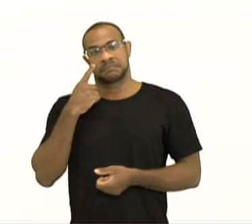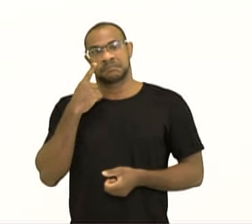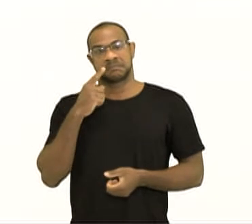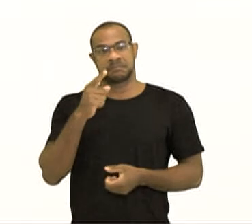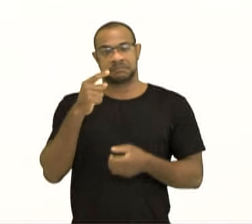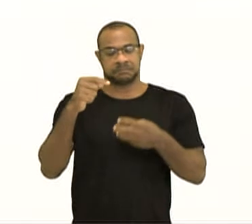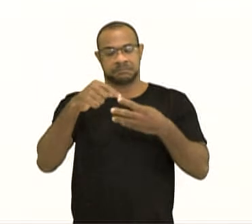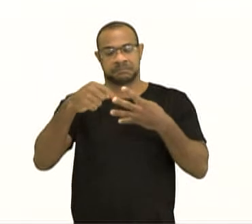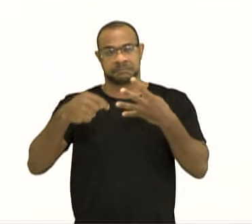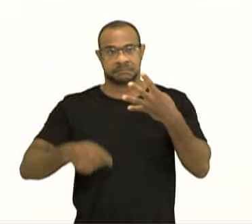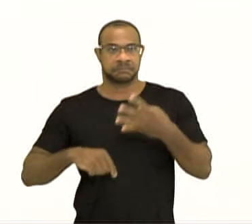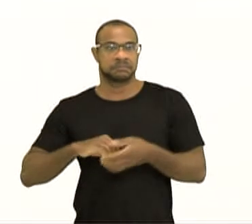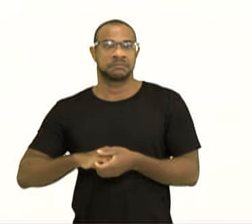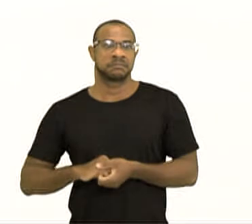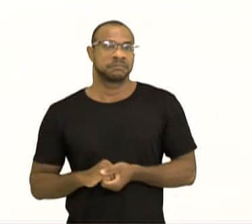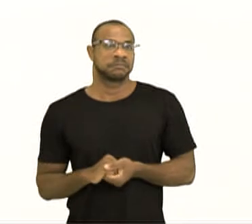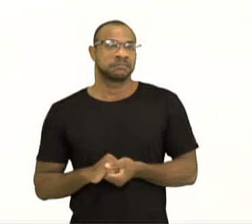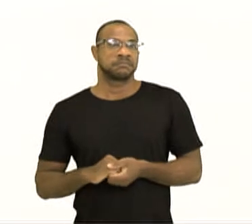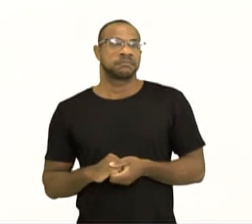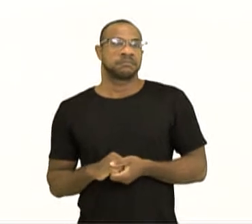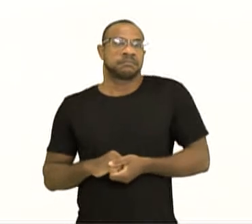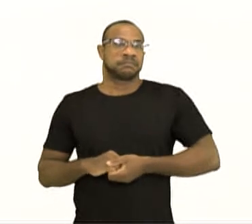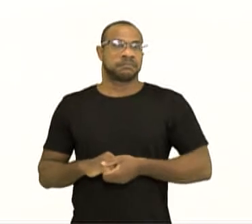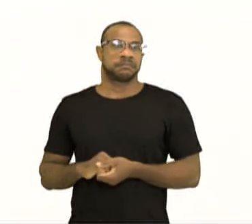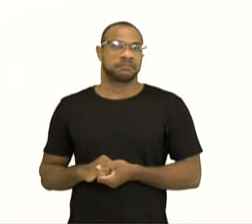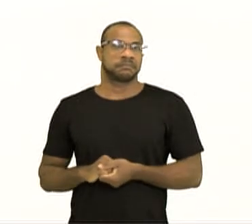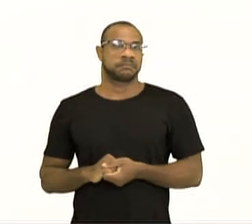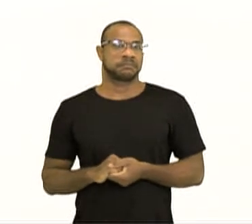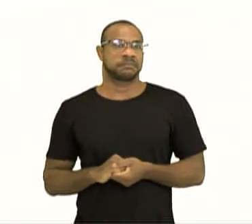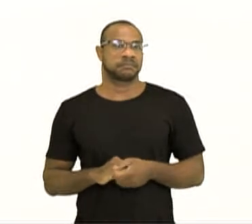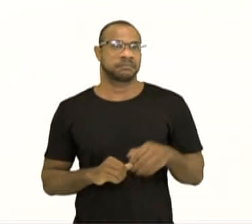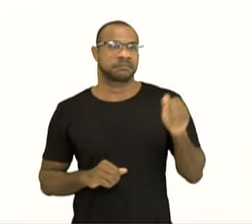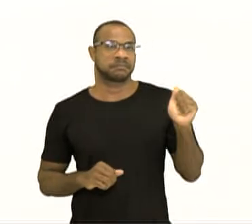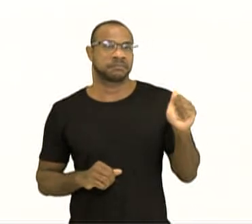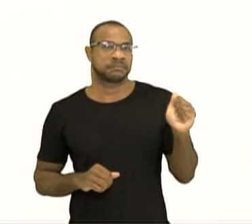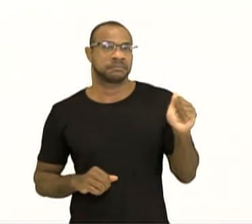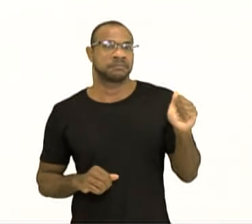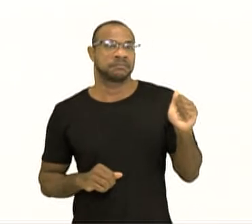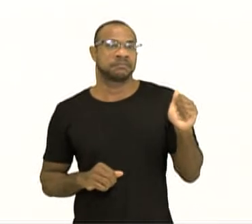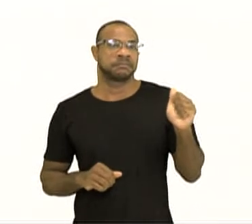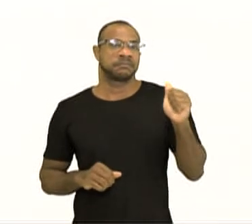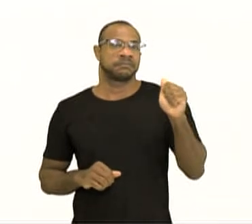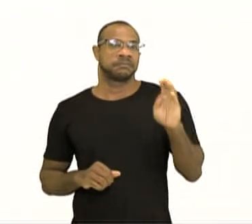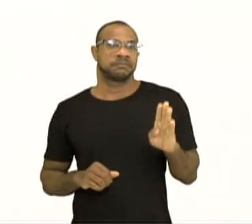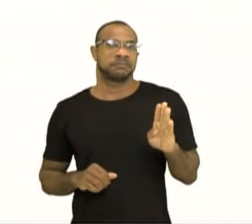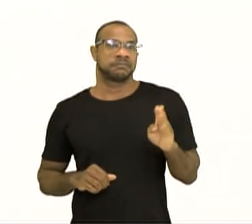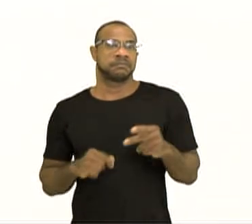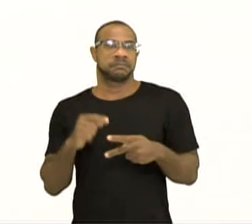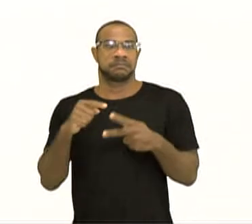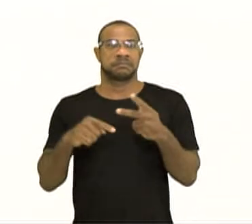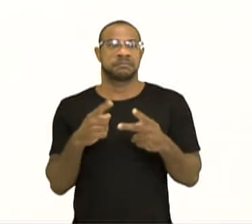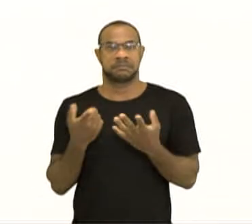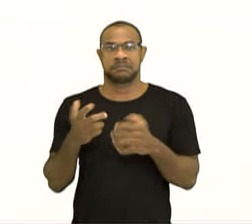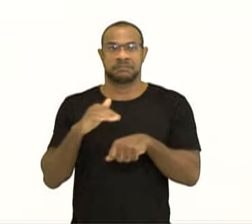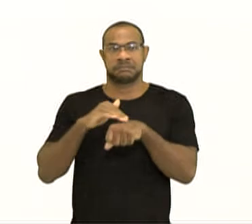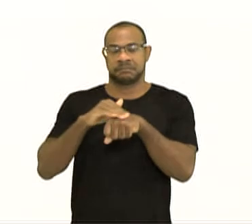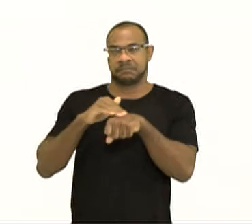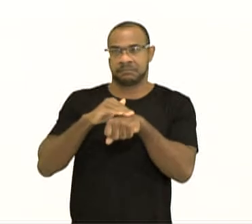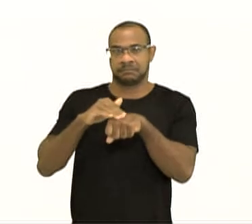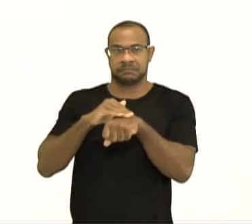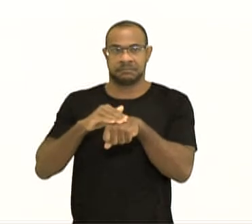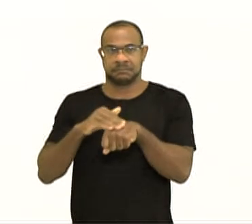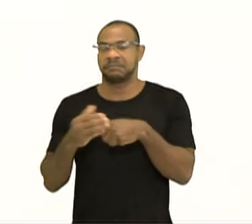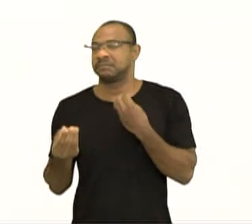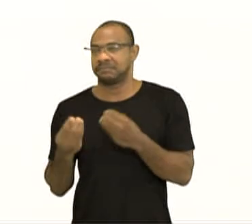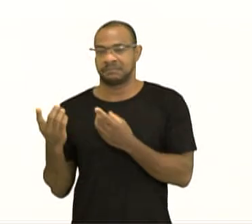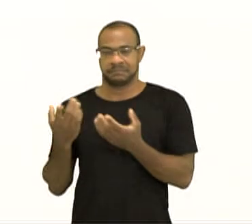ok? A primeira aqui, ó. Repare que tá aqui A e B, porque é como se fosse um diálogo, né? A pessoa A fala, a